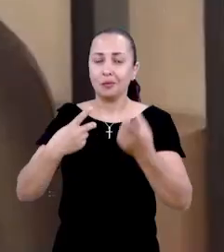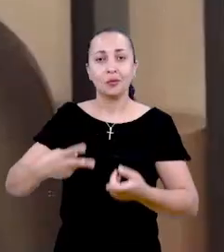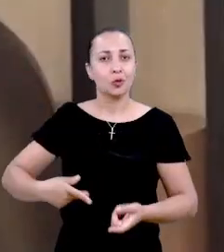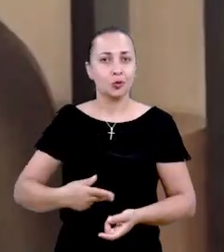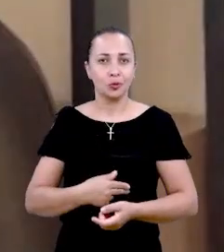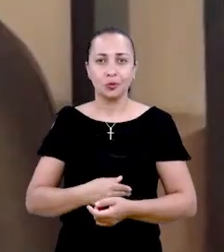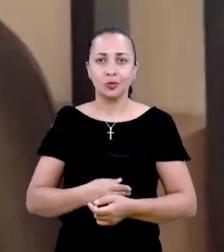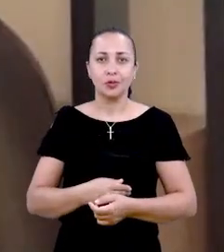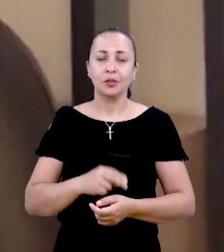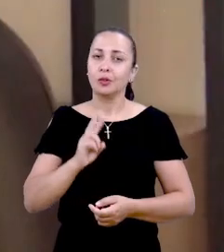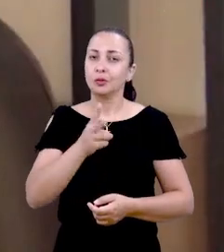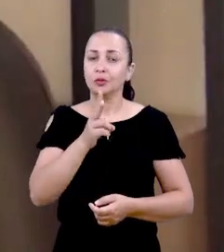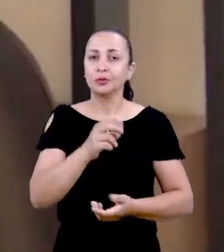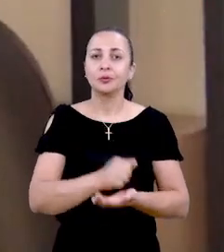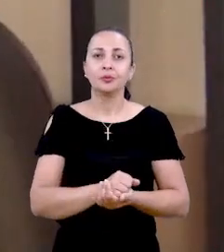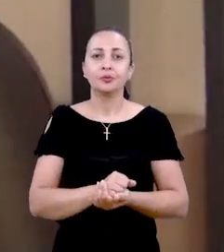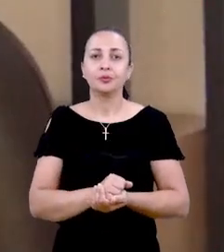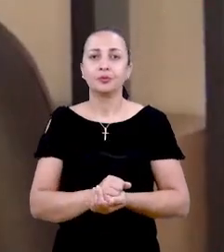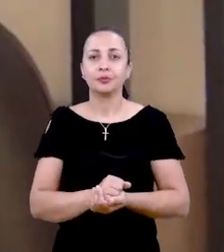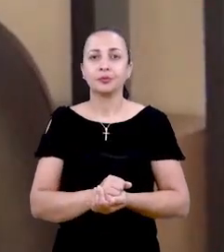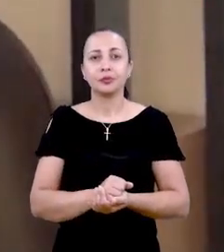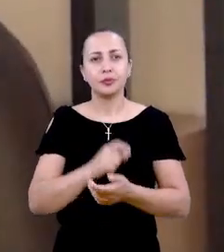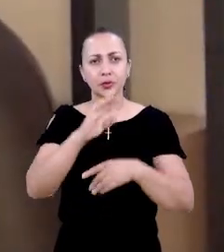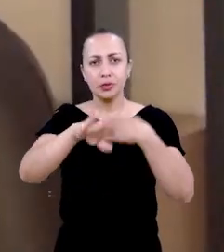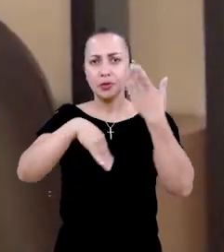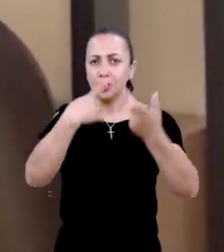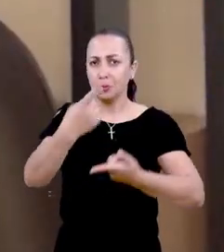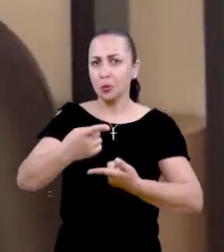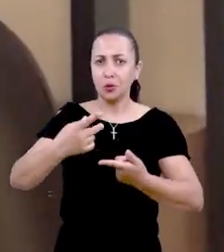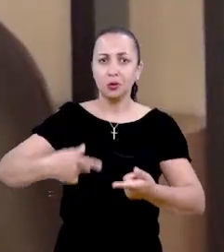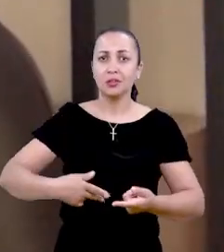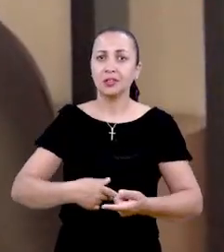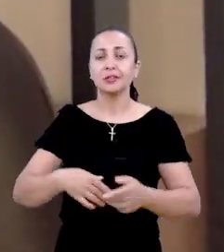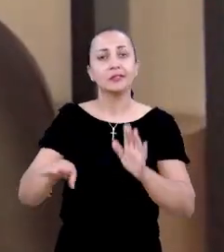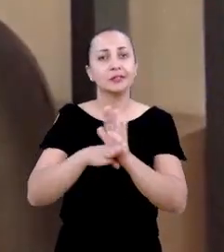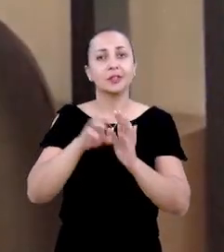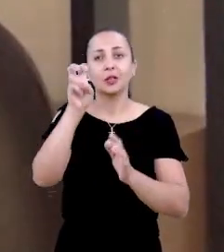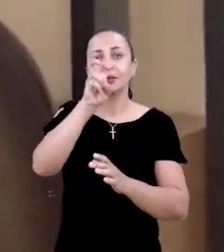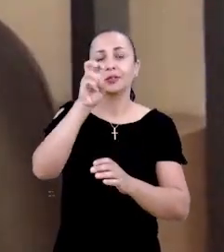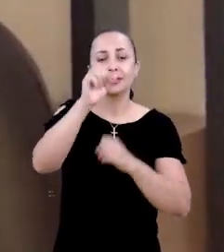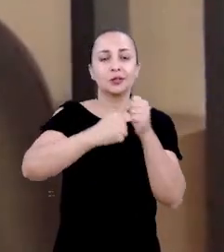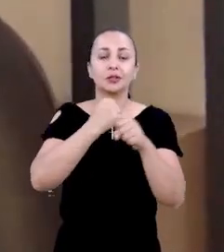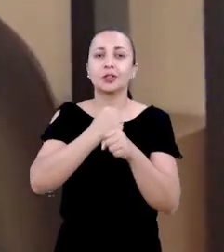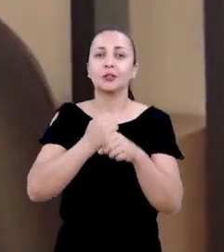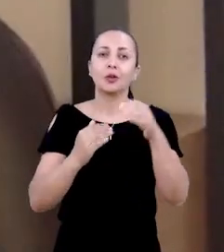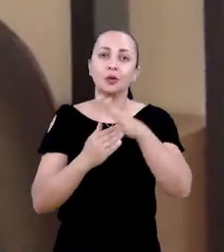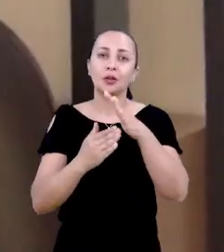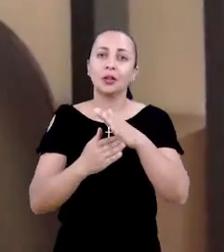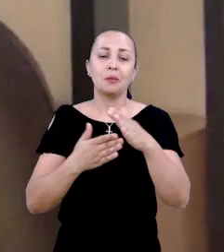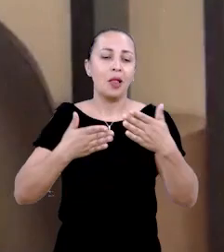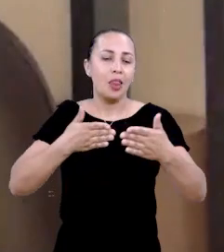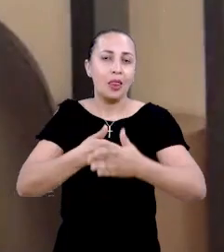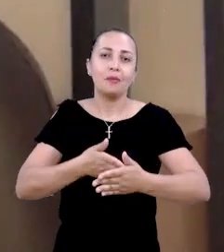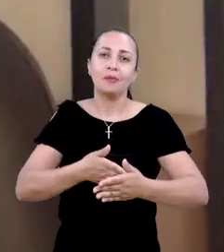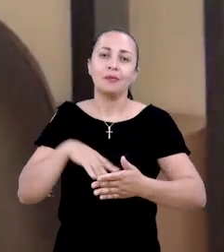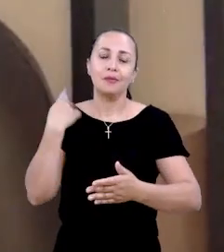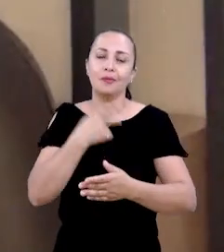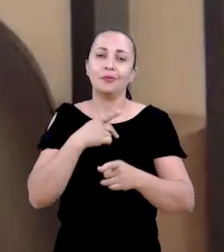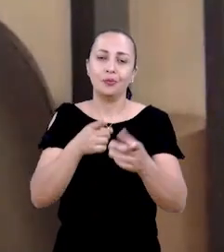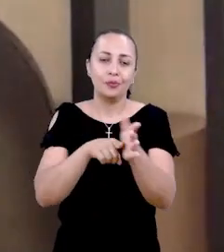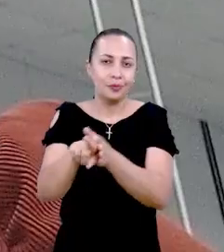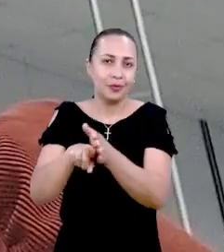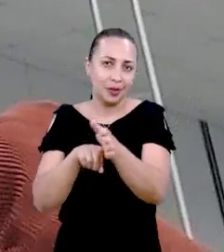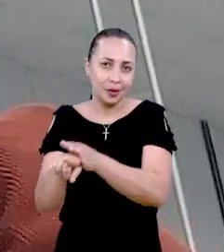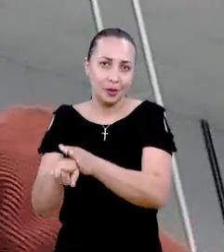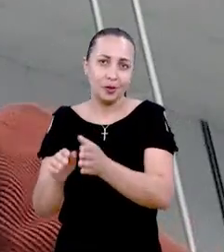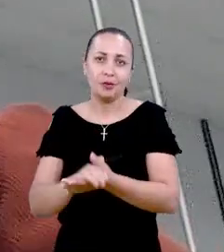bariátrica, eles se mantiveram após a cirurgia até os 5 anos, que foi o tempo limite que a gente acabou